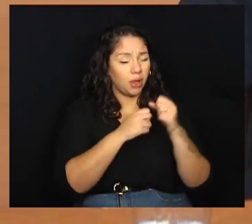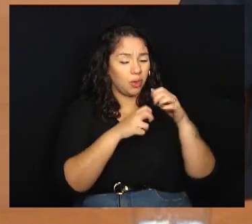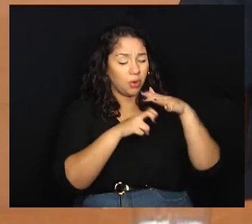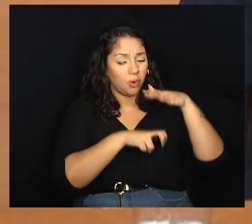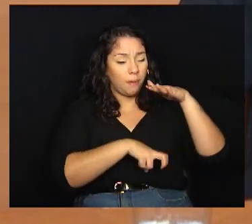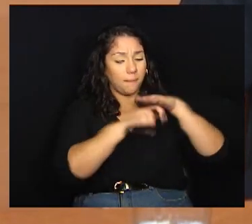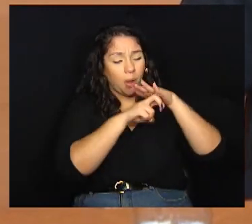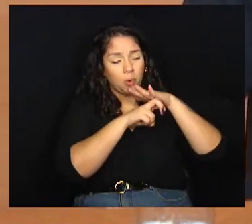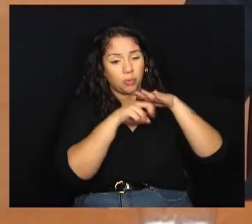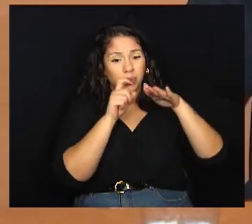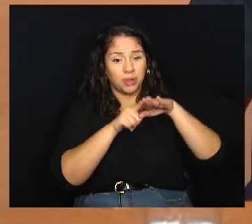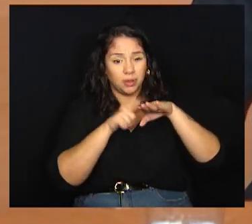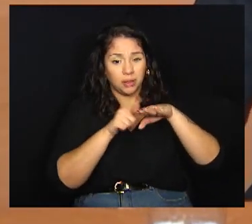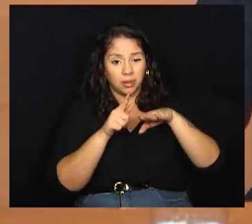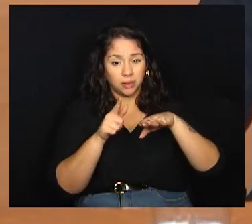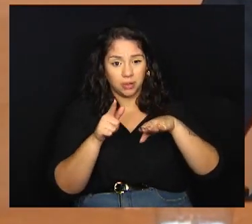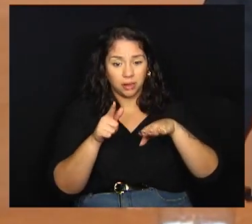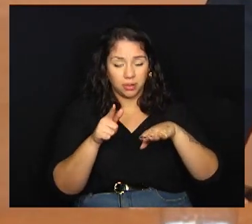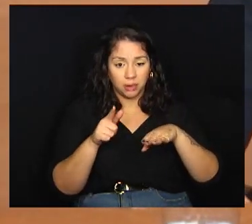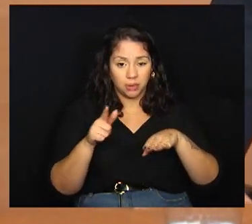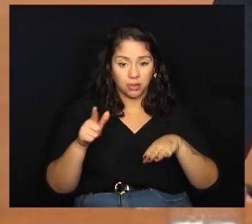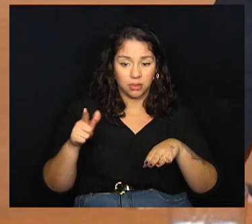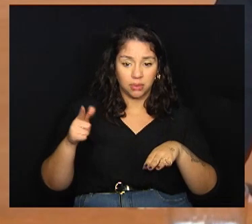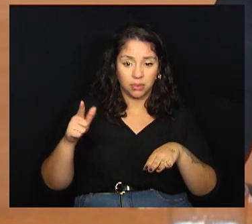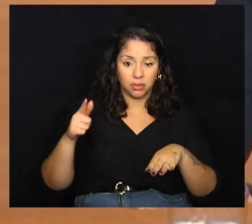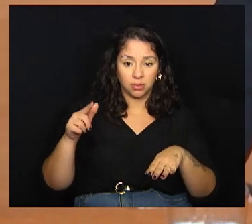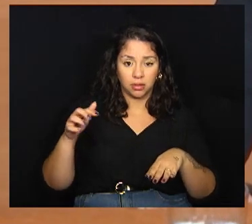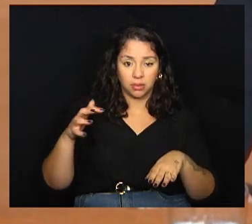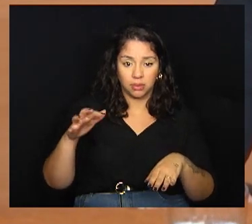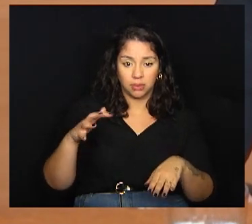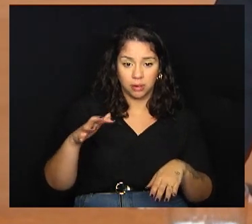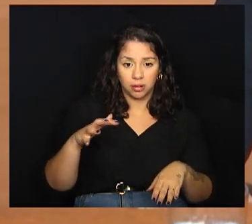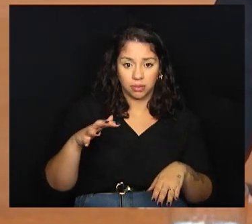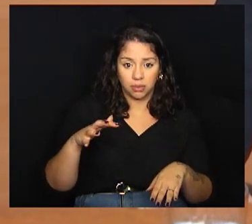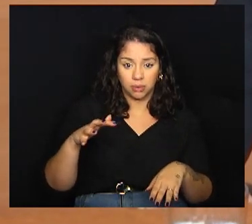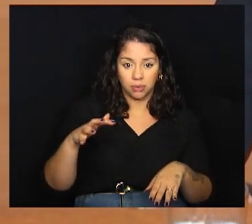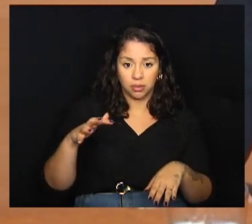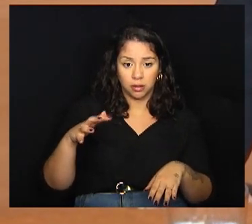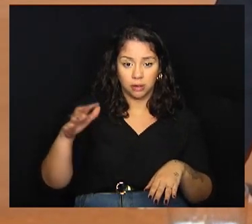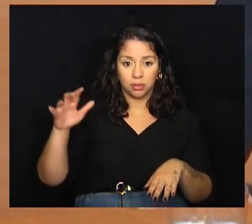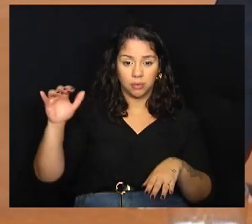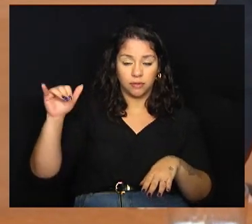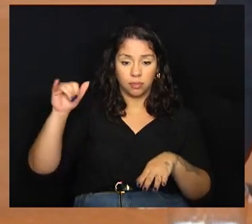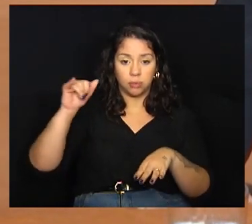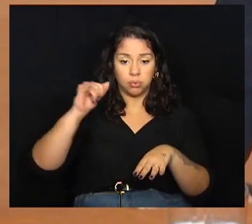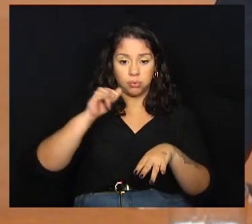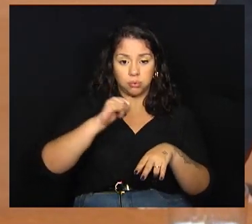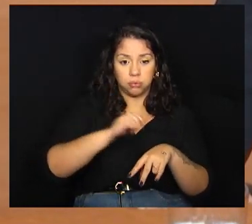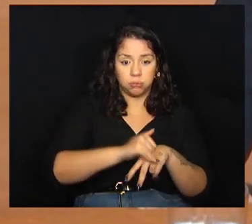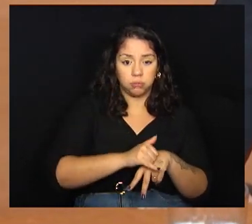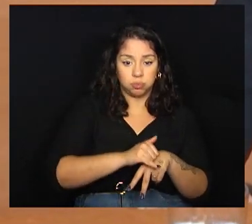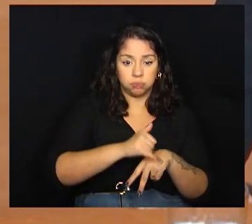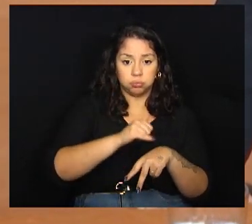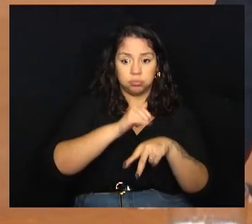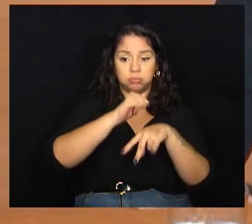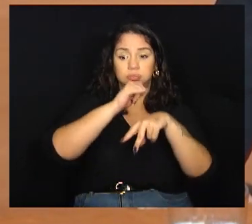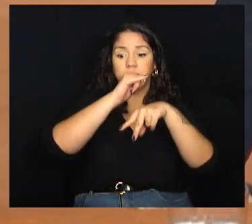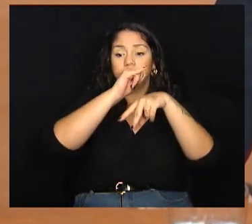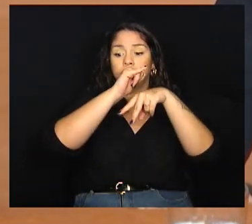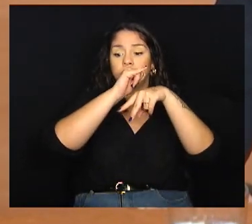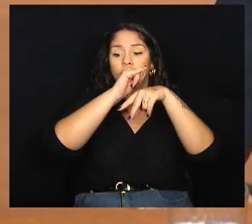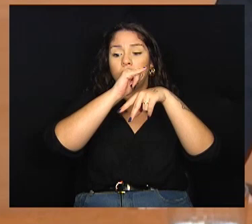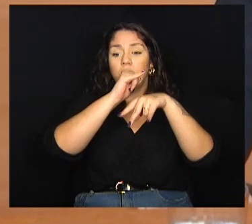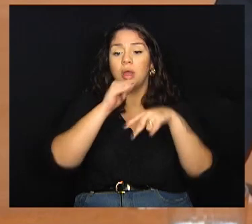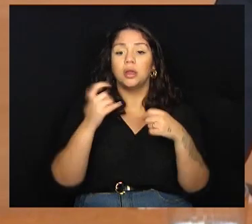Conclusão, era uma nave que simplesmente ela me levantou e me jogou. Tá? A hora que eu caí no chão, meu carro quebrou os